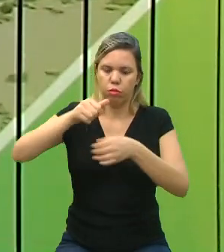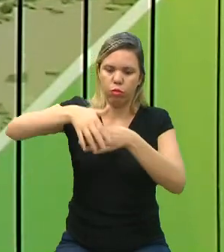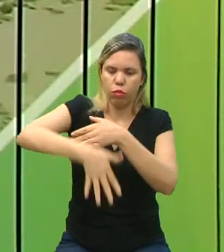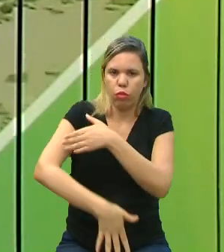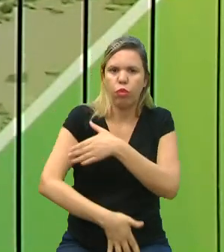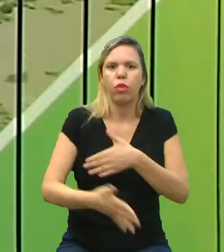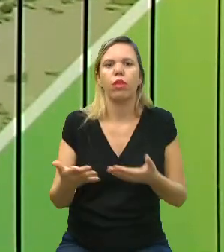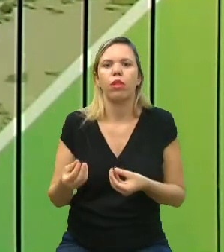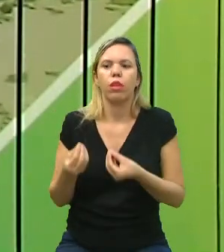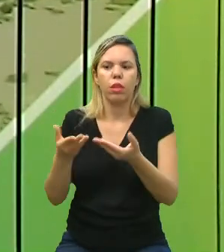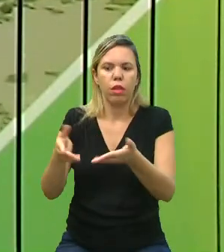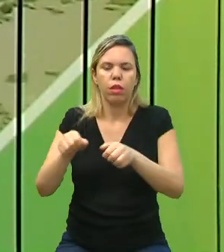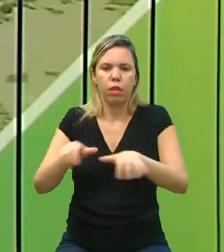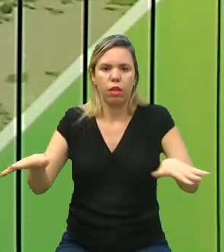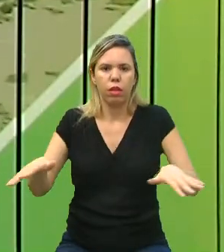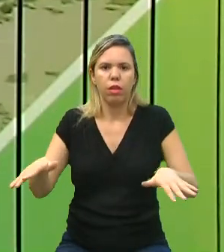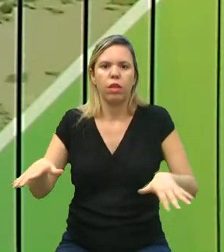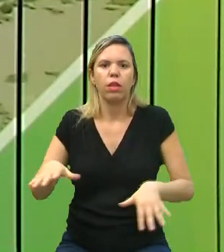PCJ, operou com